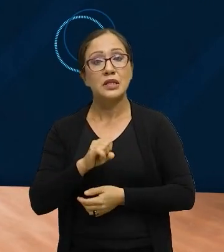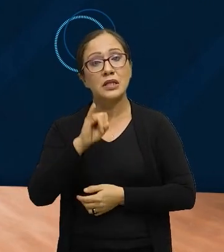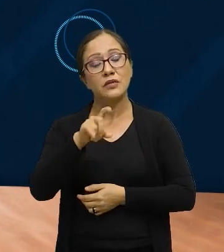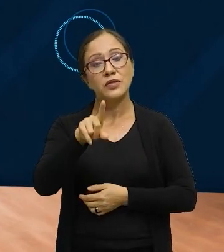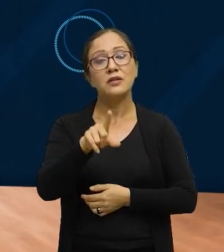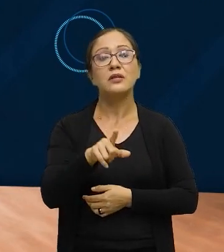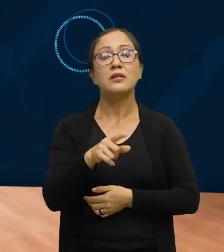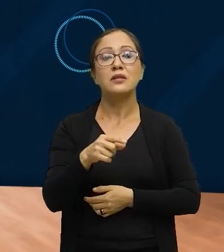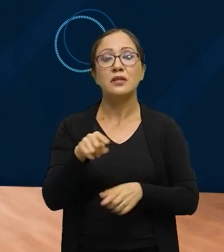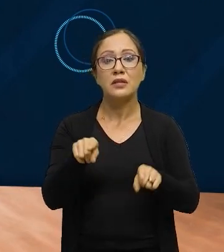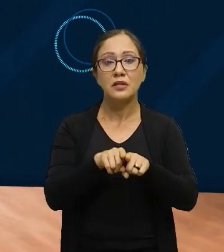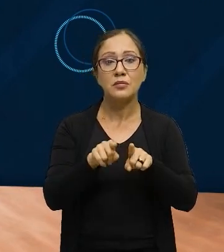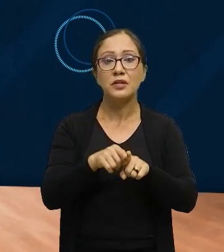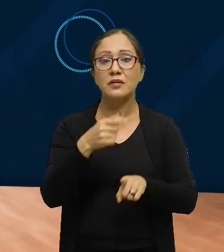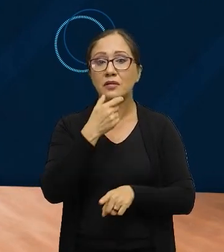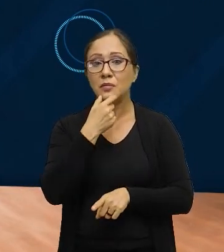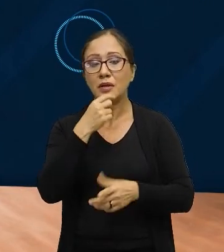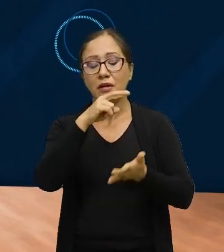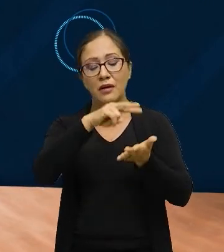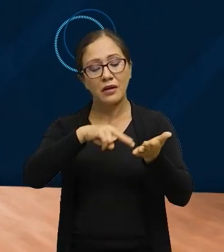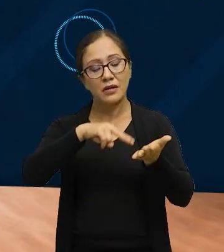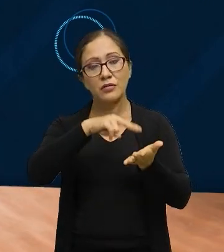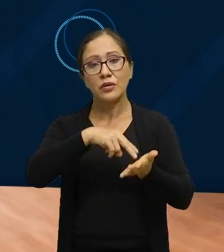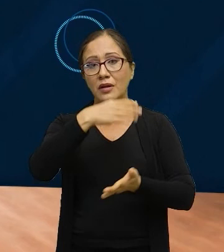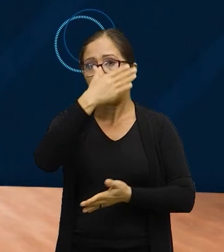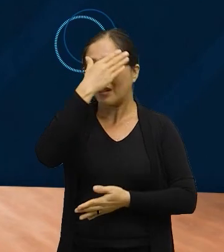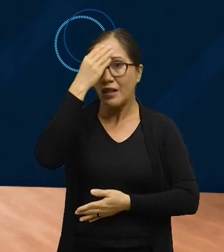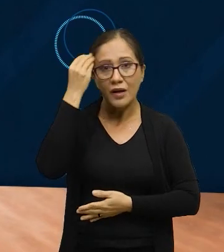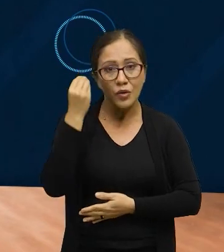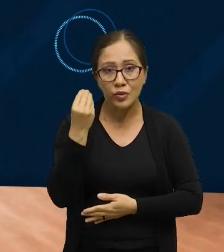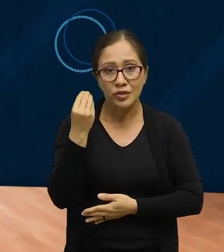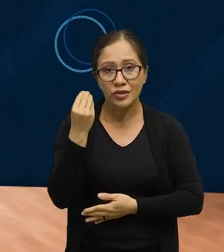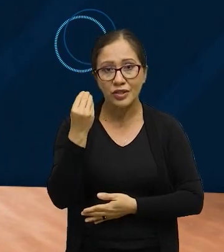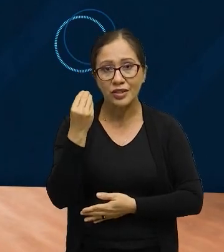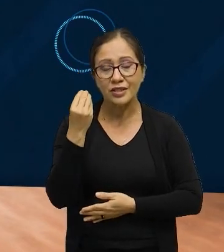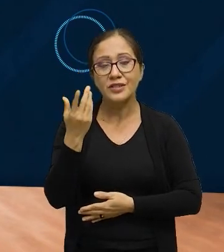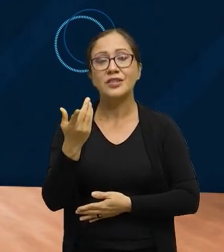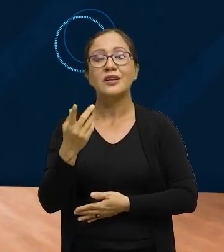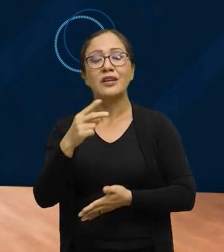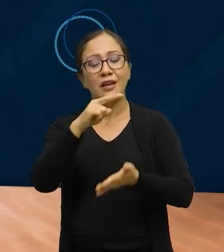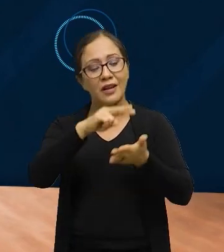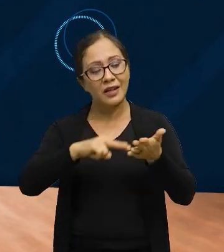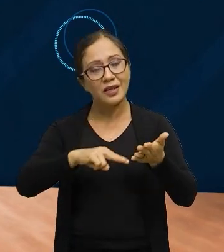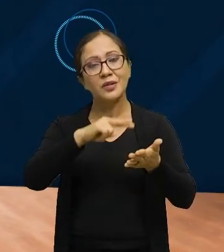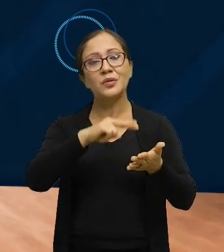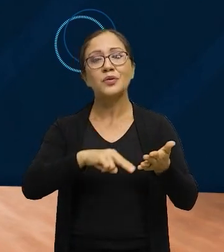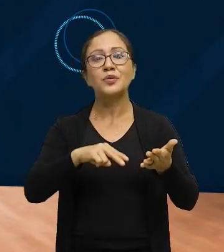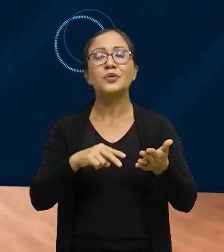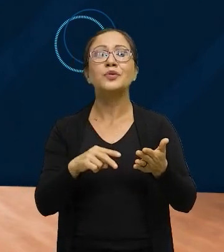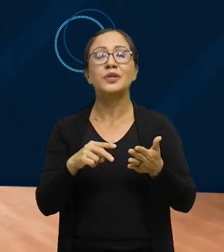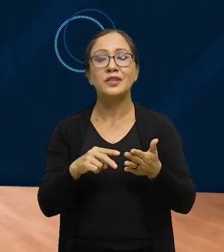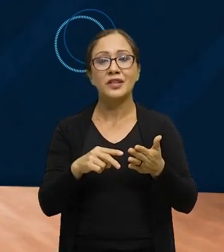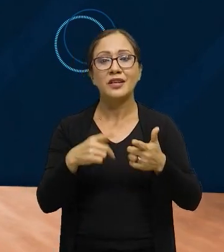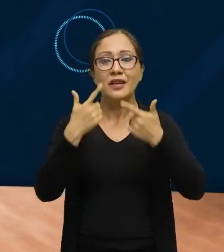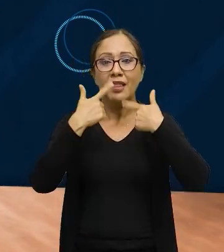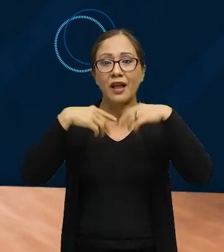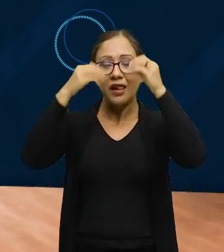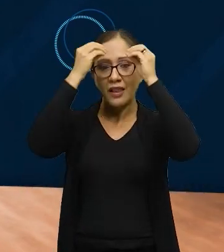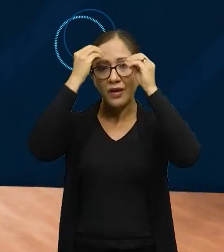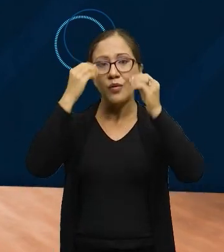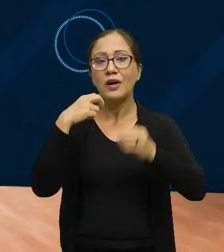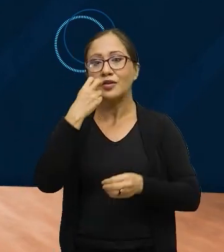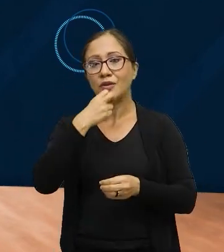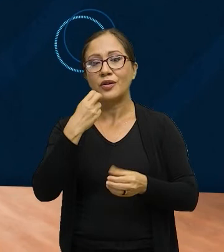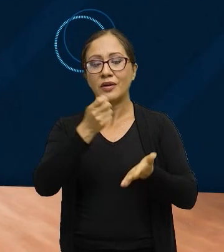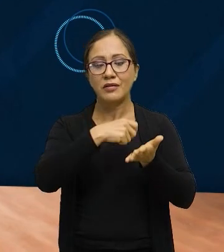como você faz a leitura, não se esqueça. Leitura da linguagem verbal e a linguagem não verbal, as duas juntas. Não dá